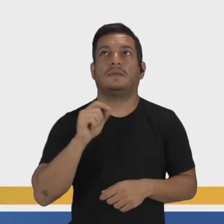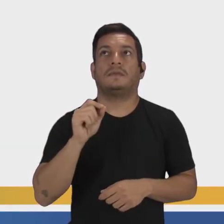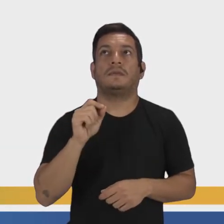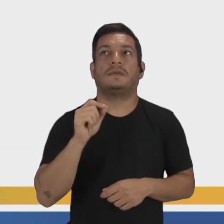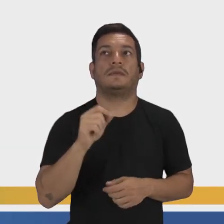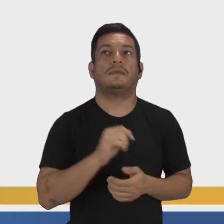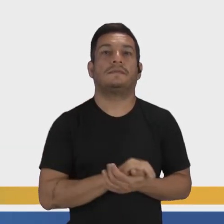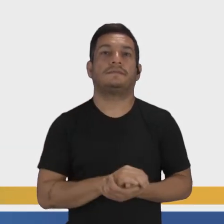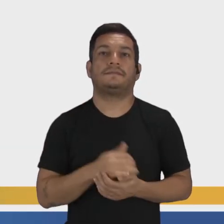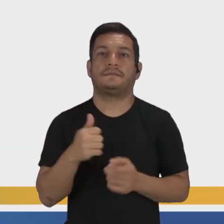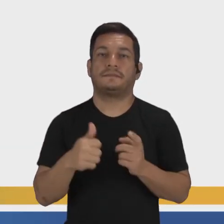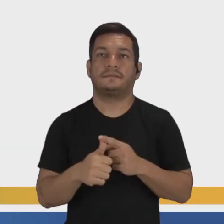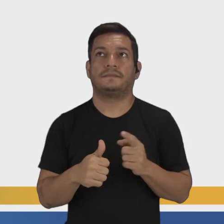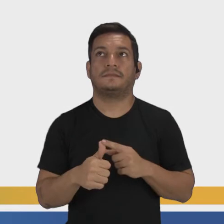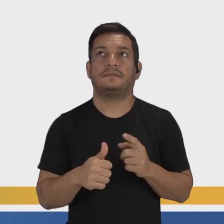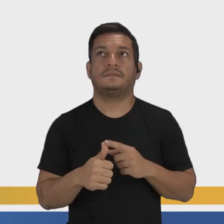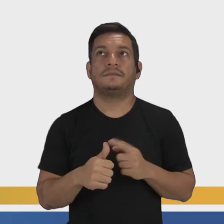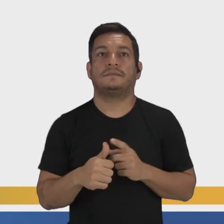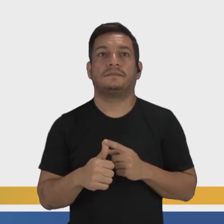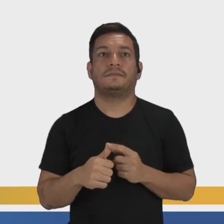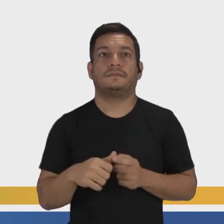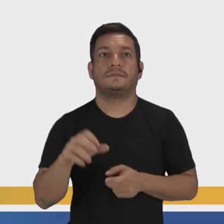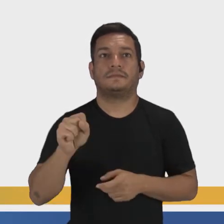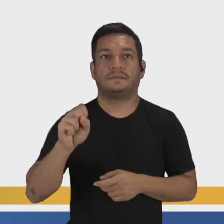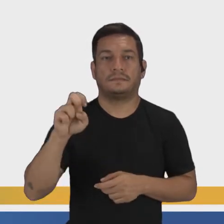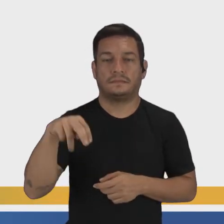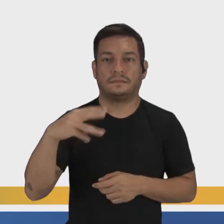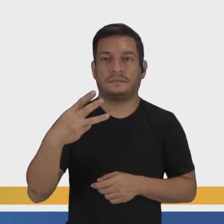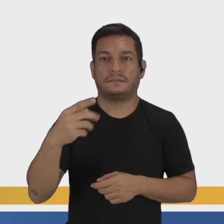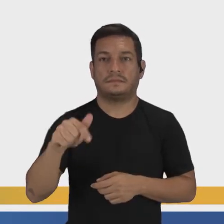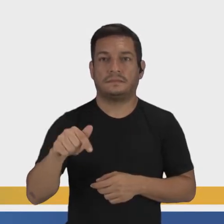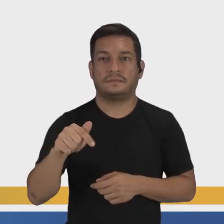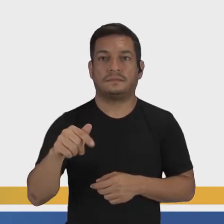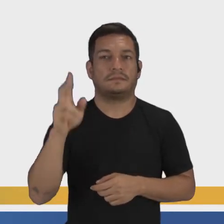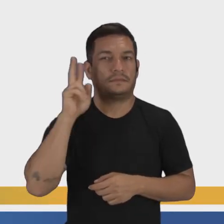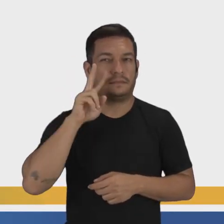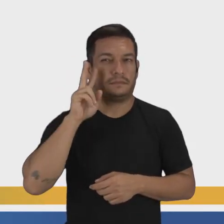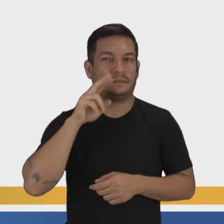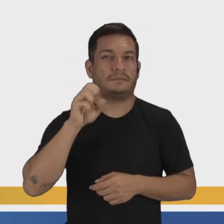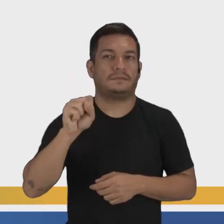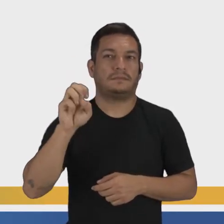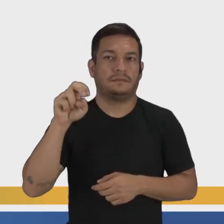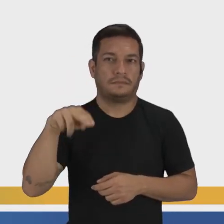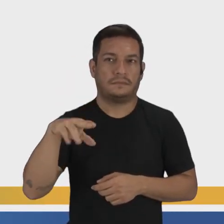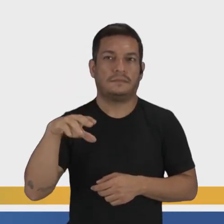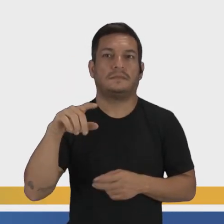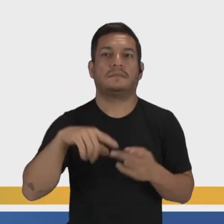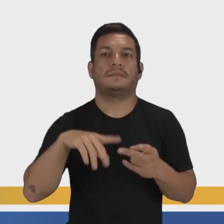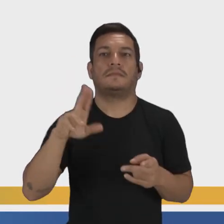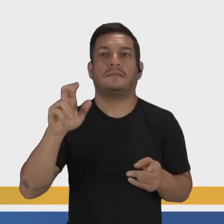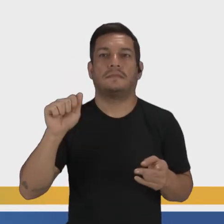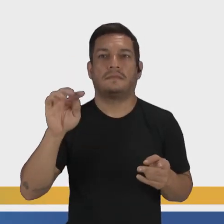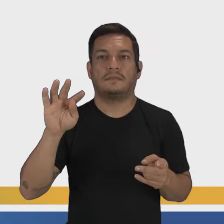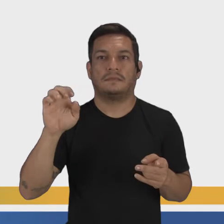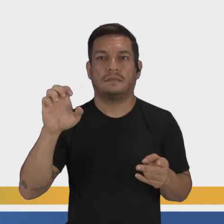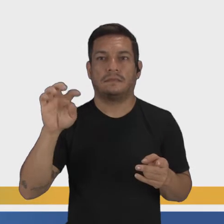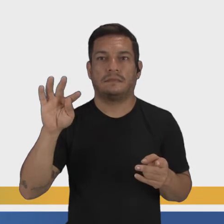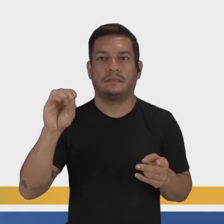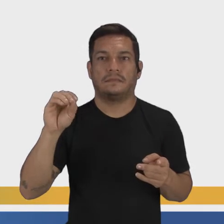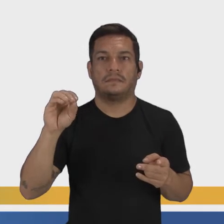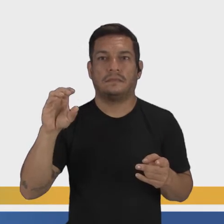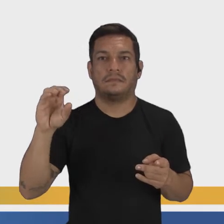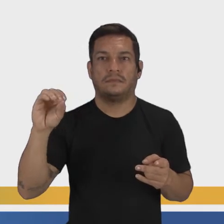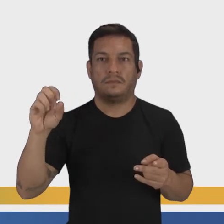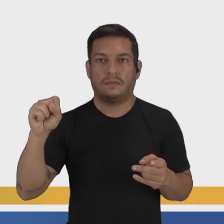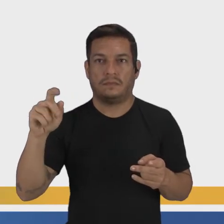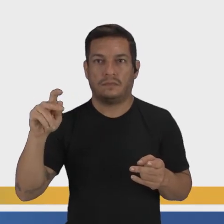que, primeiramente, o seno de 37, para quem não lembra, seno, cateto oposto